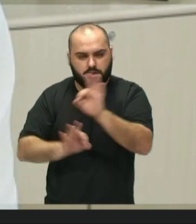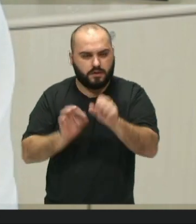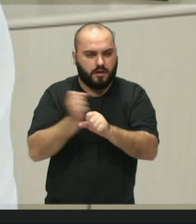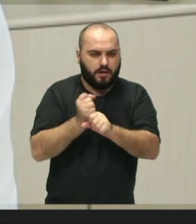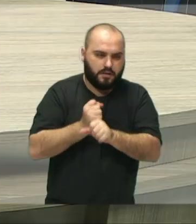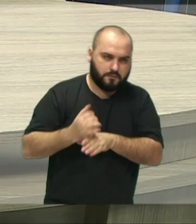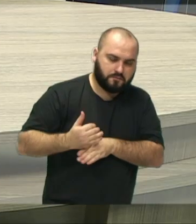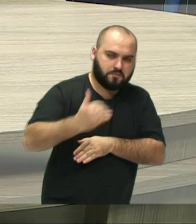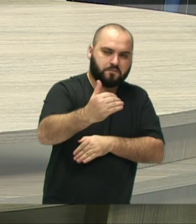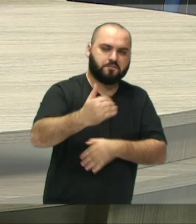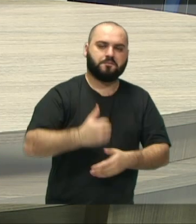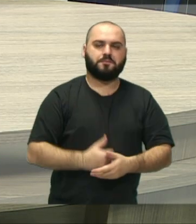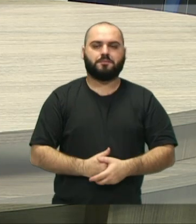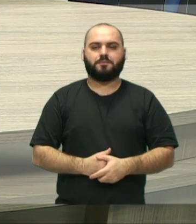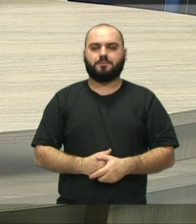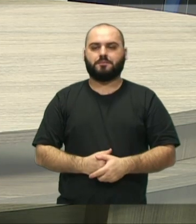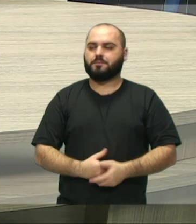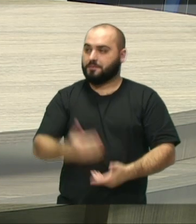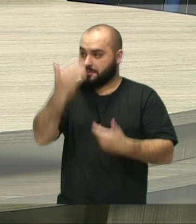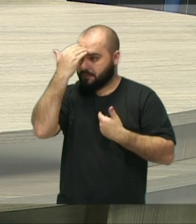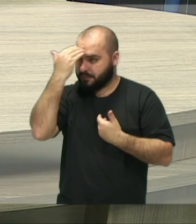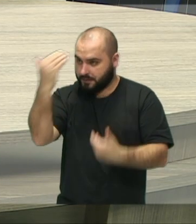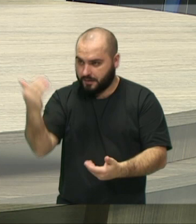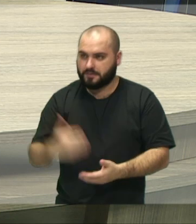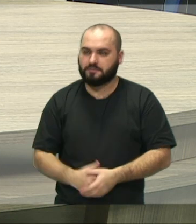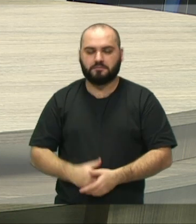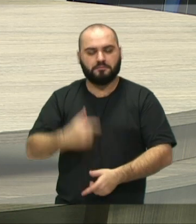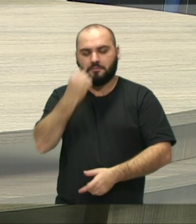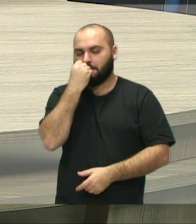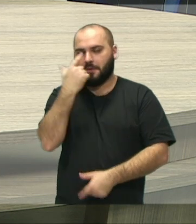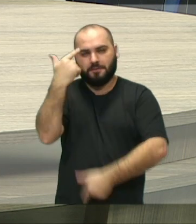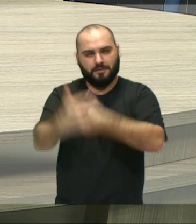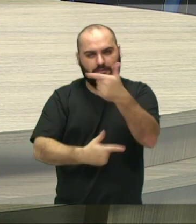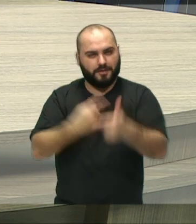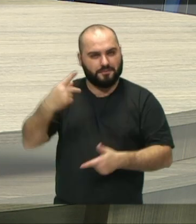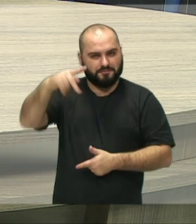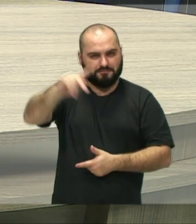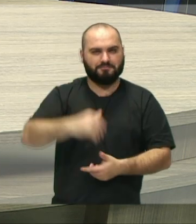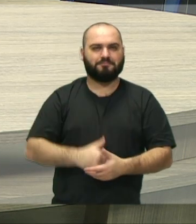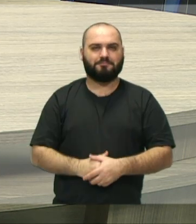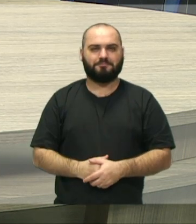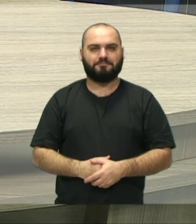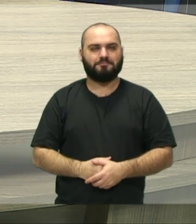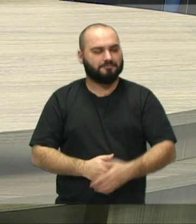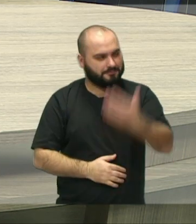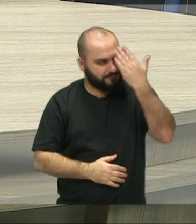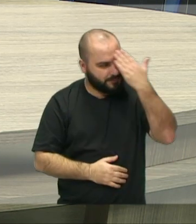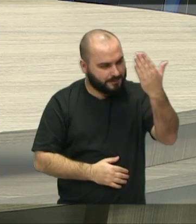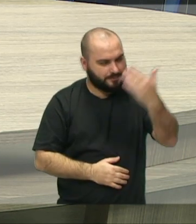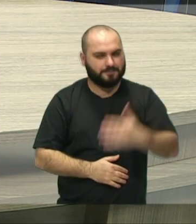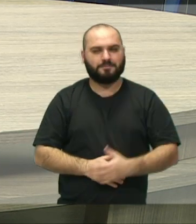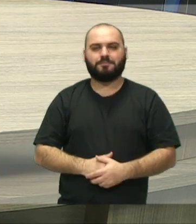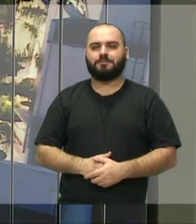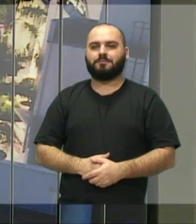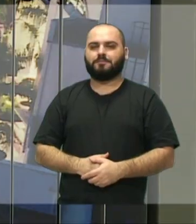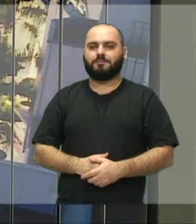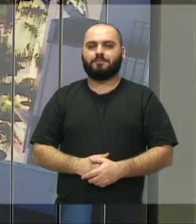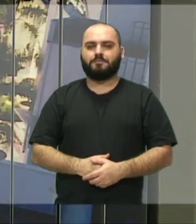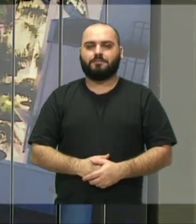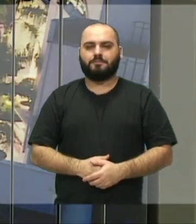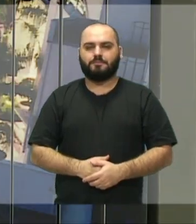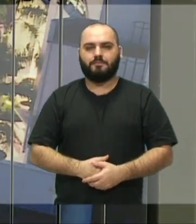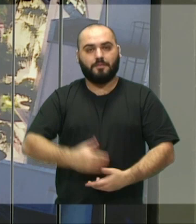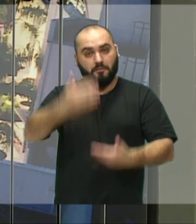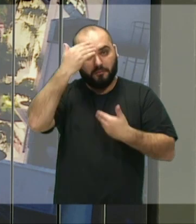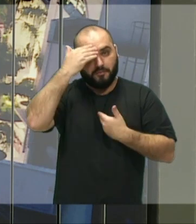anos. Muito obrigada, Rafael, e muito sucesso para você no teu trabalho. Obrigado. E